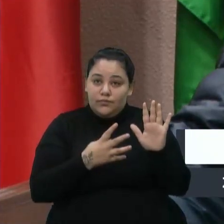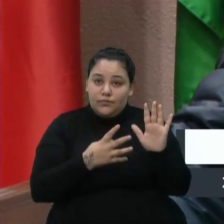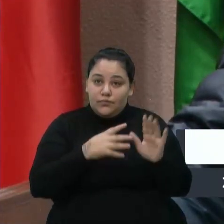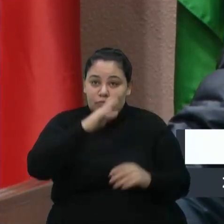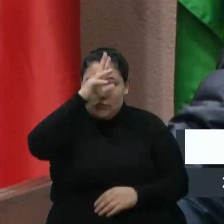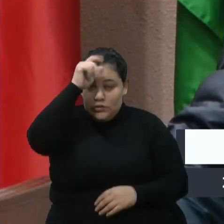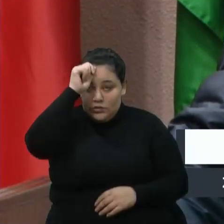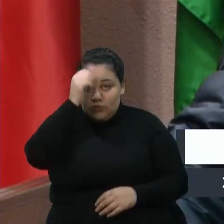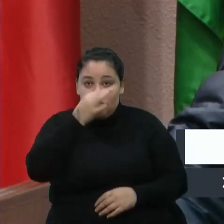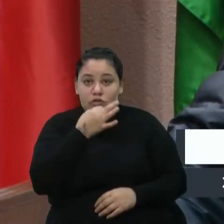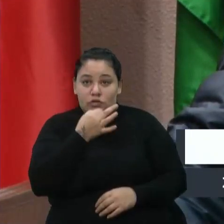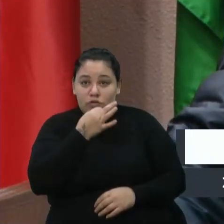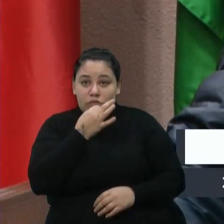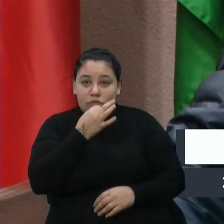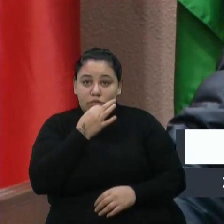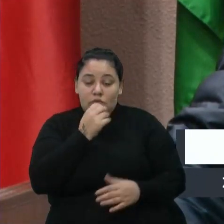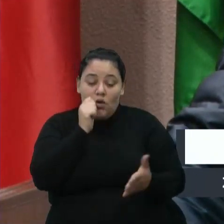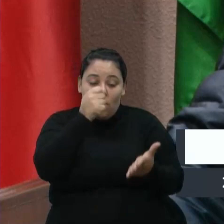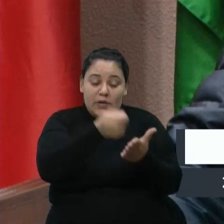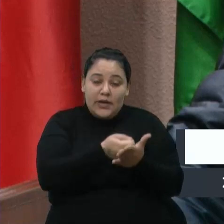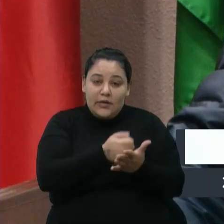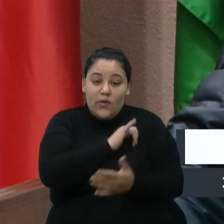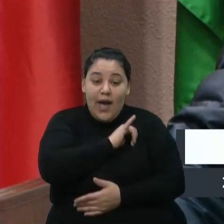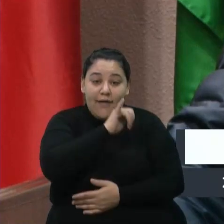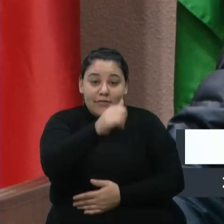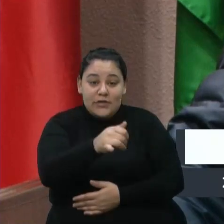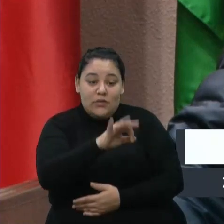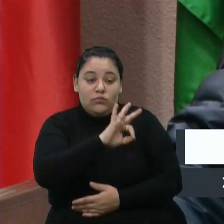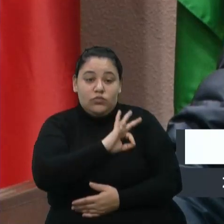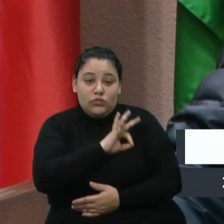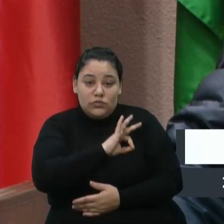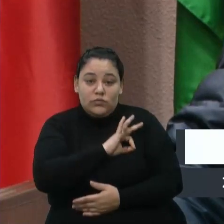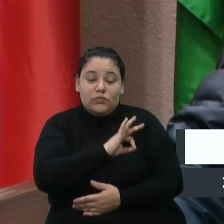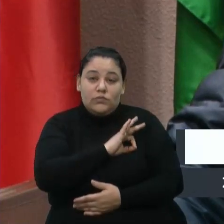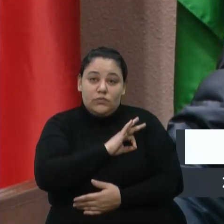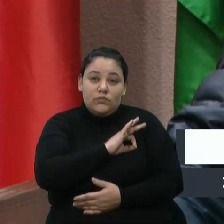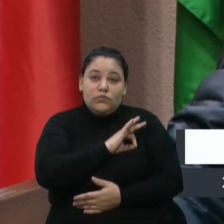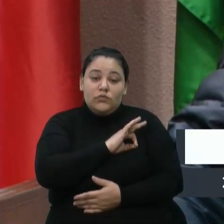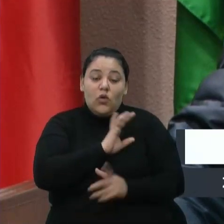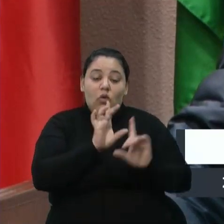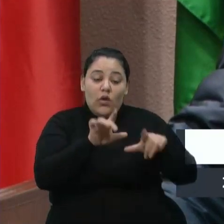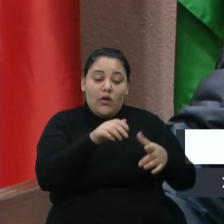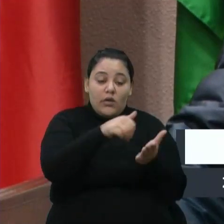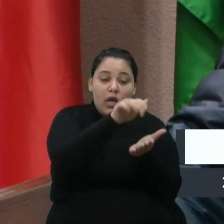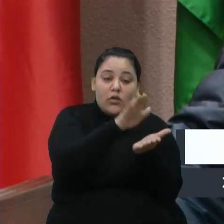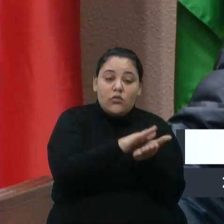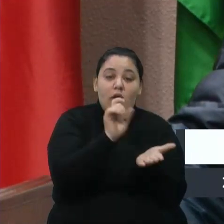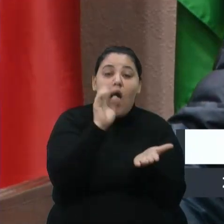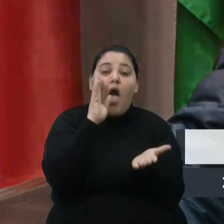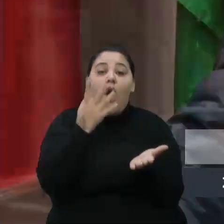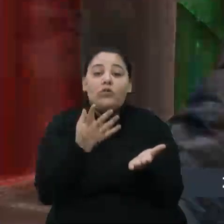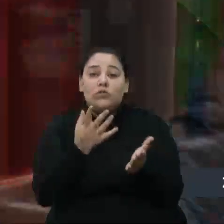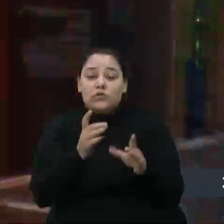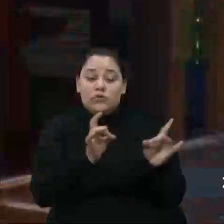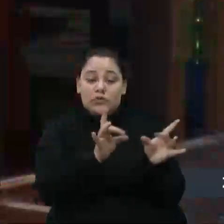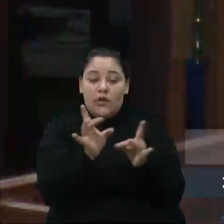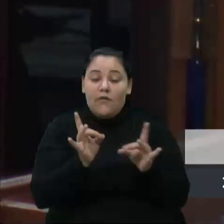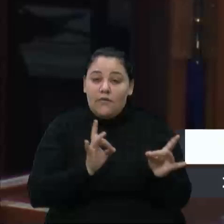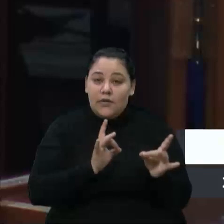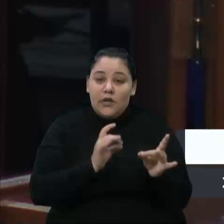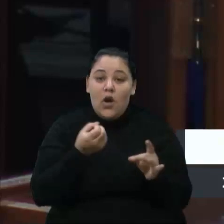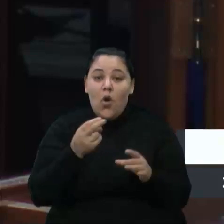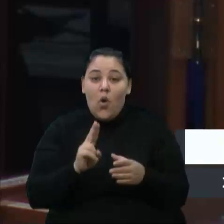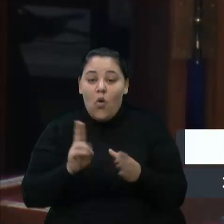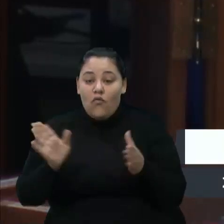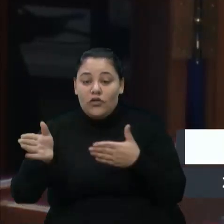órgãos competentes, obrigado a comunicar à Delegacia de Polícia, onde os estabelecimentos atuados se localizam na ocorrência de ampliação de multa ou cassação